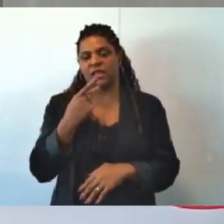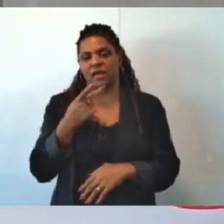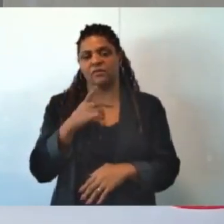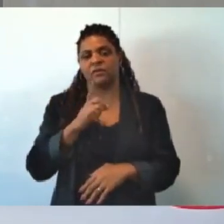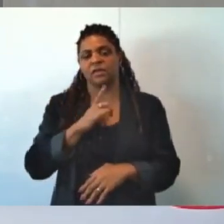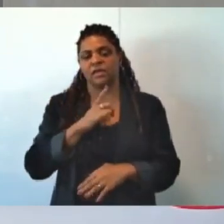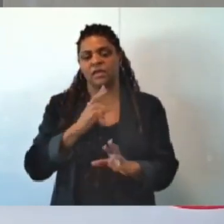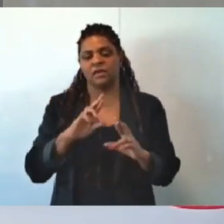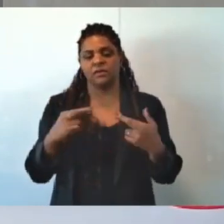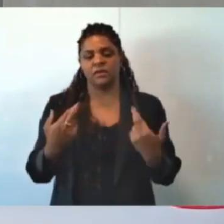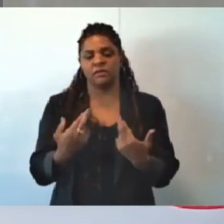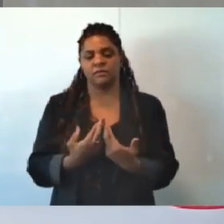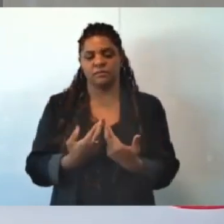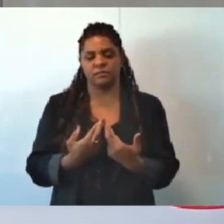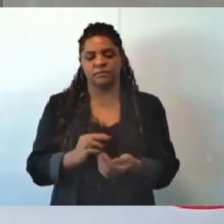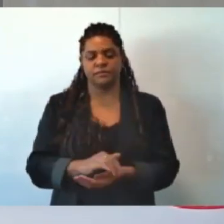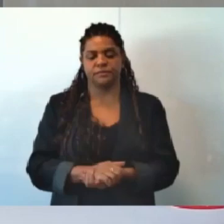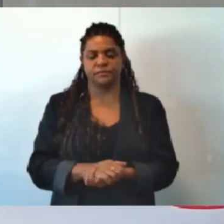Sim.